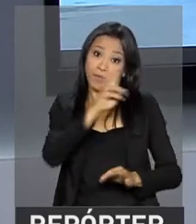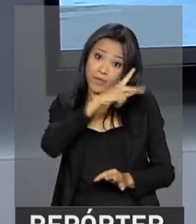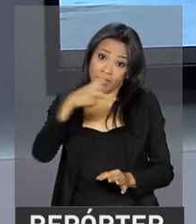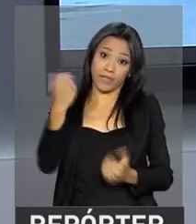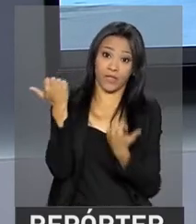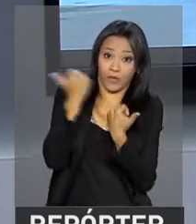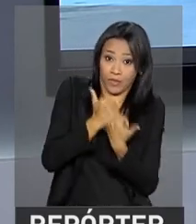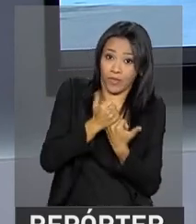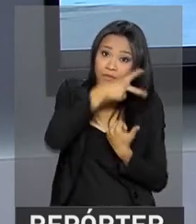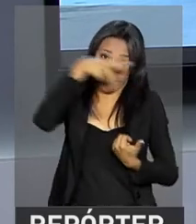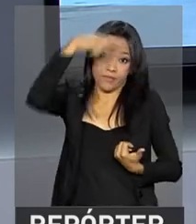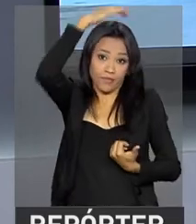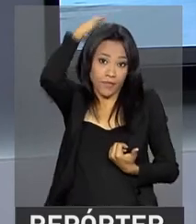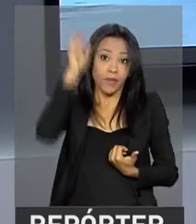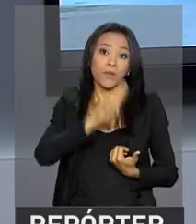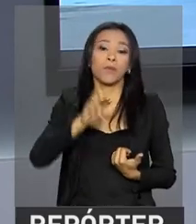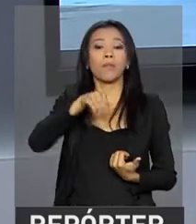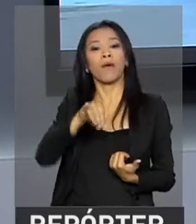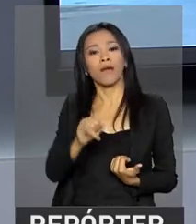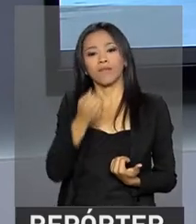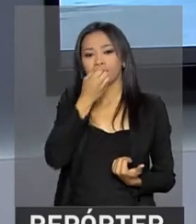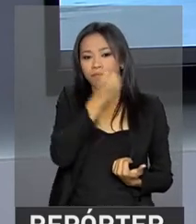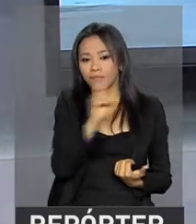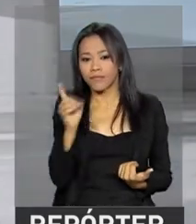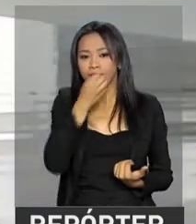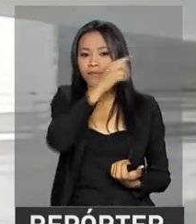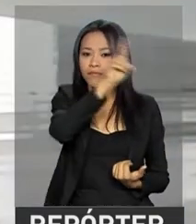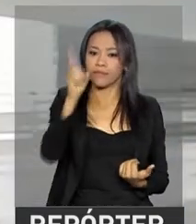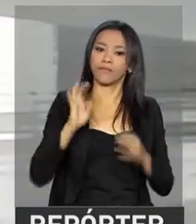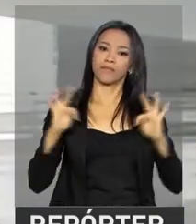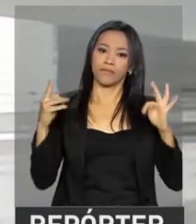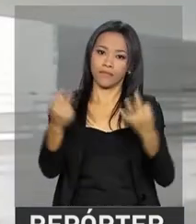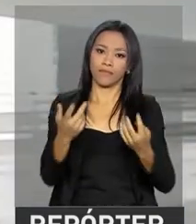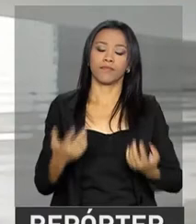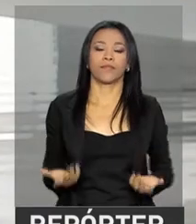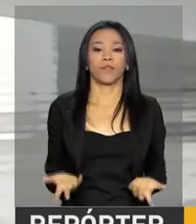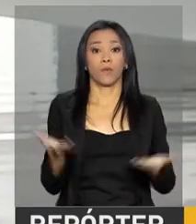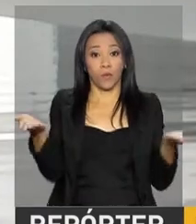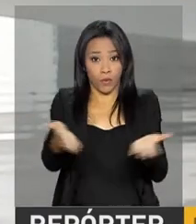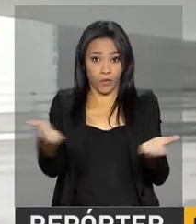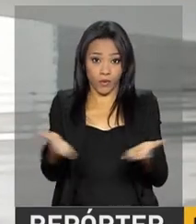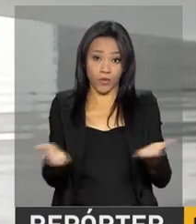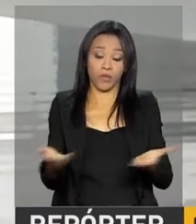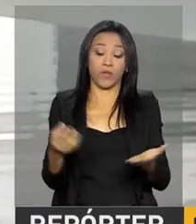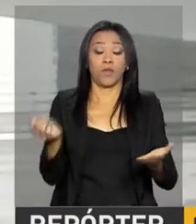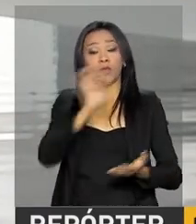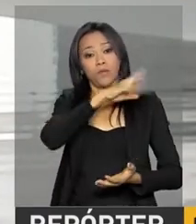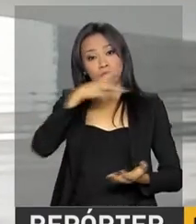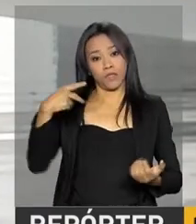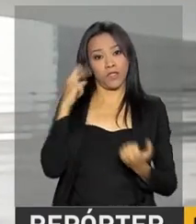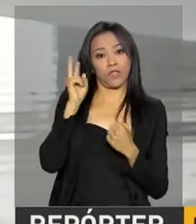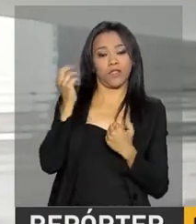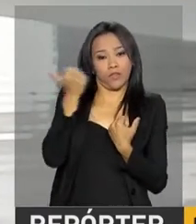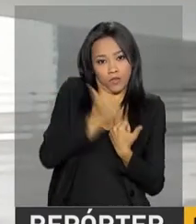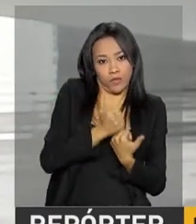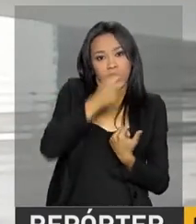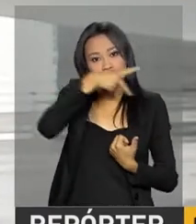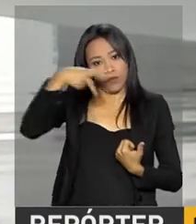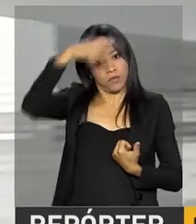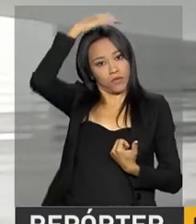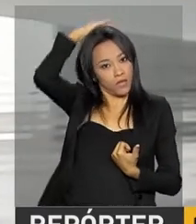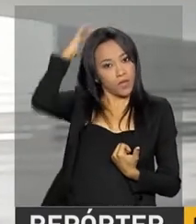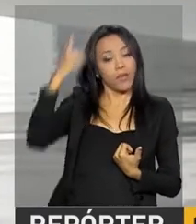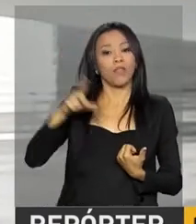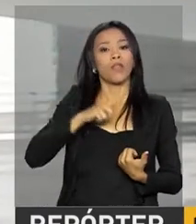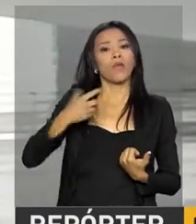dia, Ney, é com você. Bom dia, Carol. Bom dia a todos. Olha, Carol, hoje o presidente em exercício, Rodrigo Maia, cumpre a agenda no